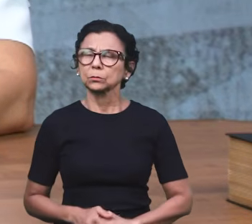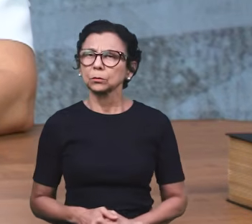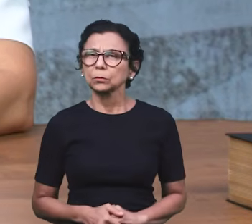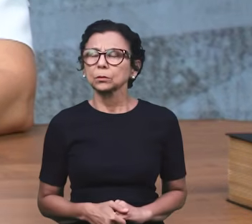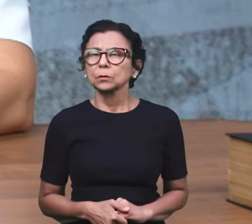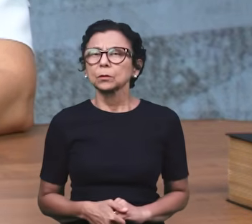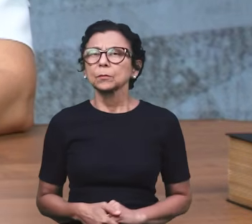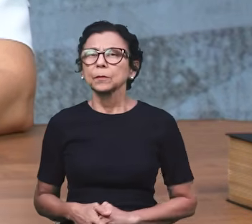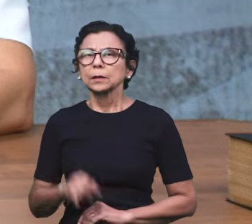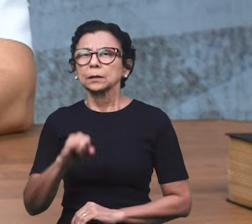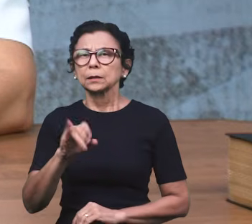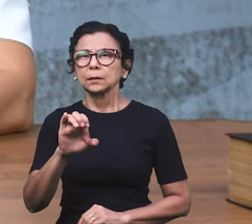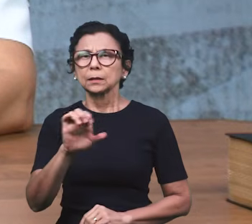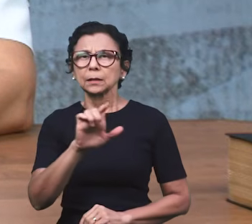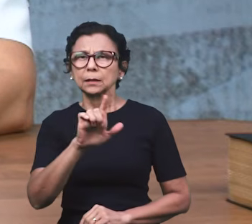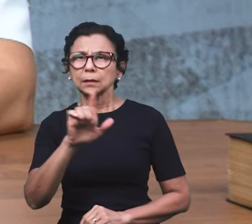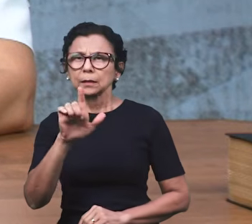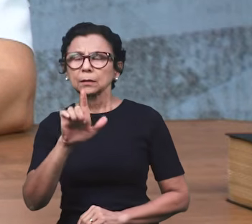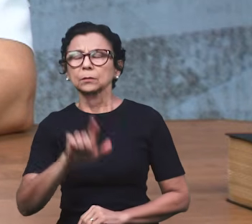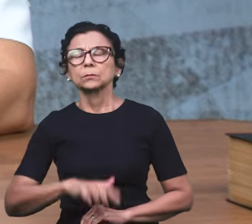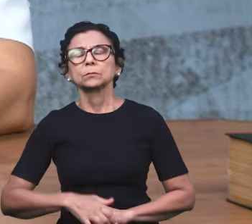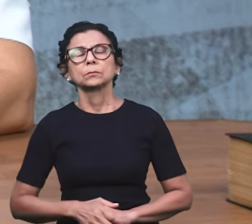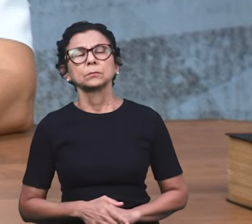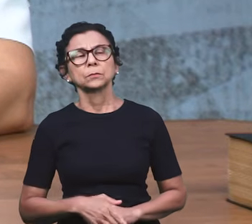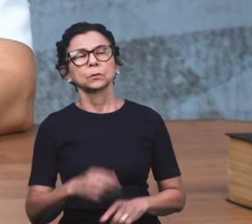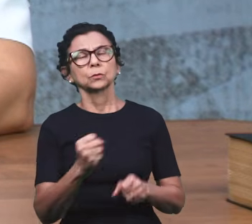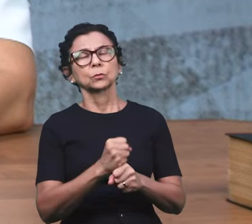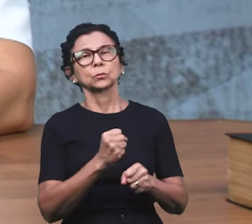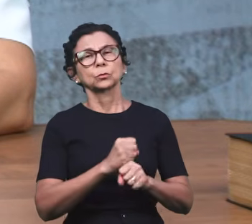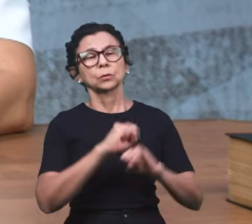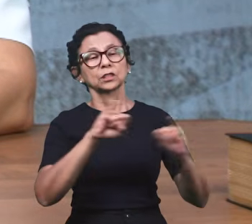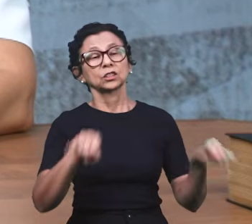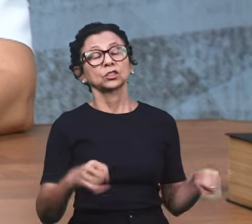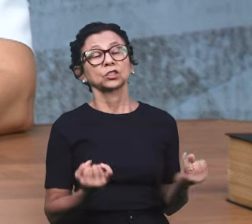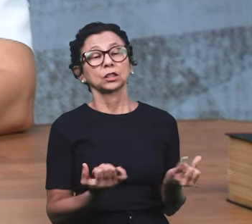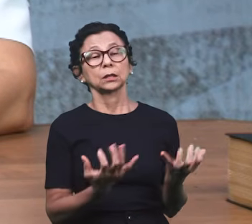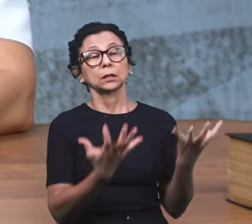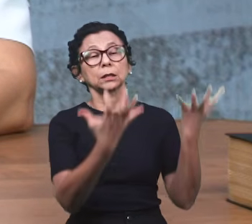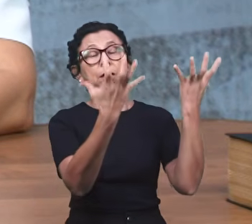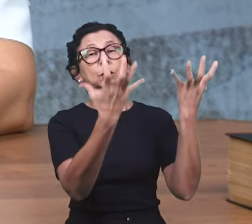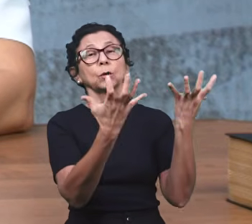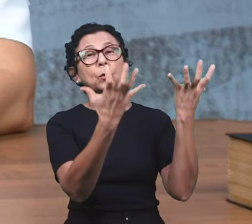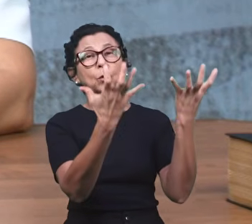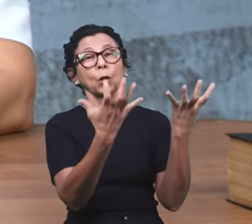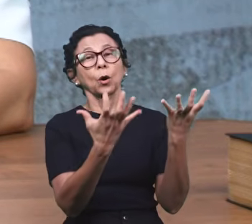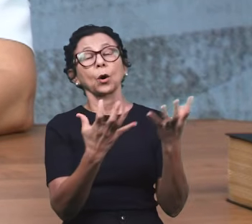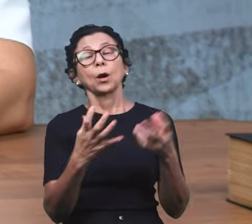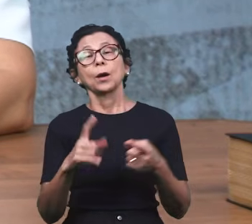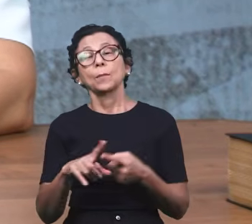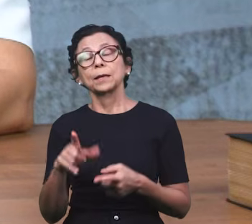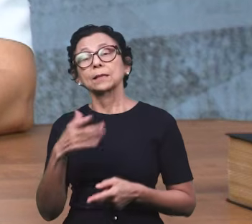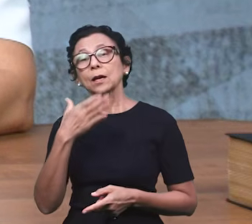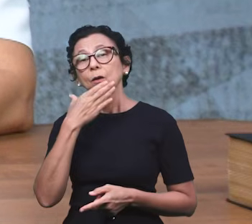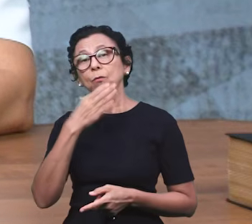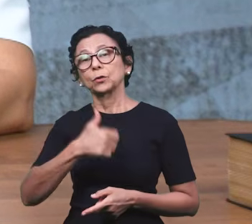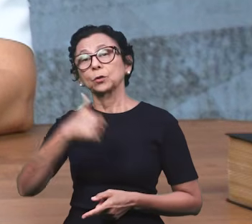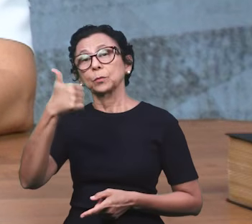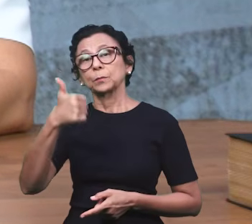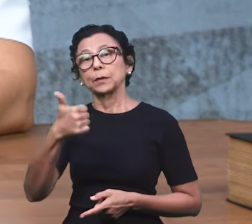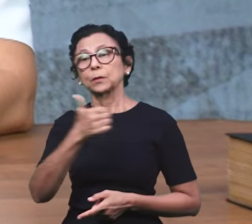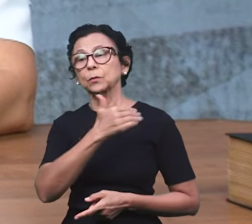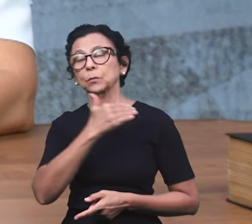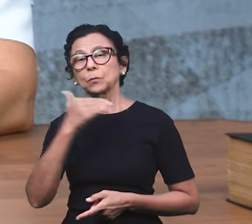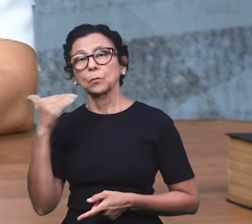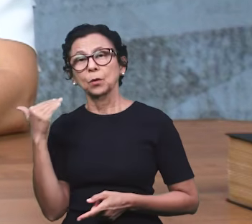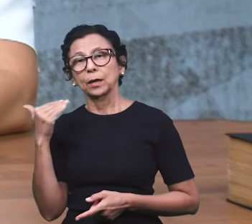betelita, edificou a Jericó. Morrendo Abirão, seu primogênito, afundou.